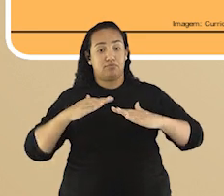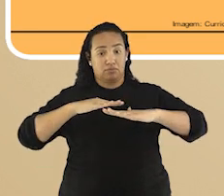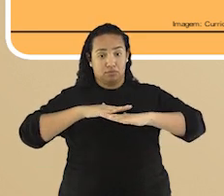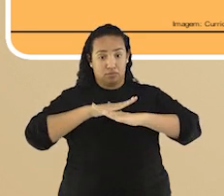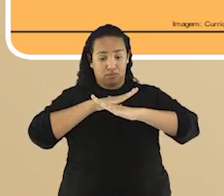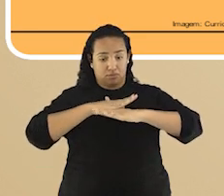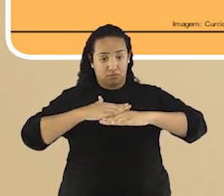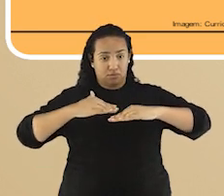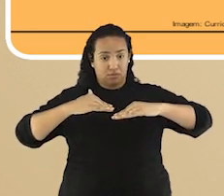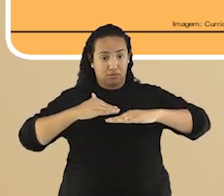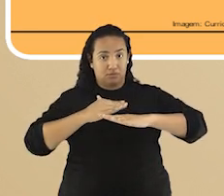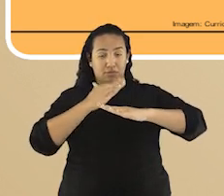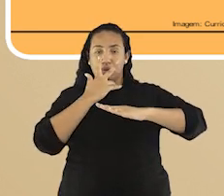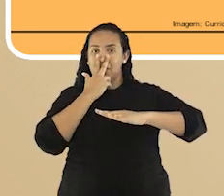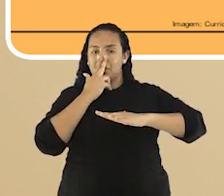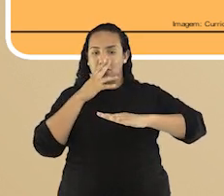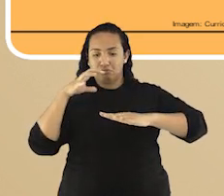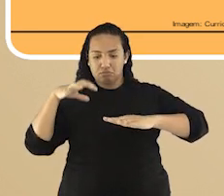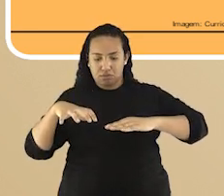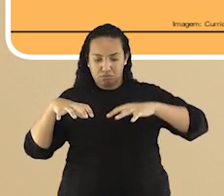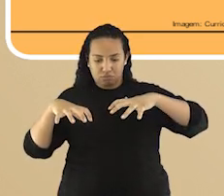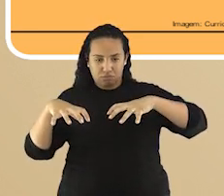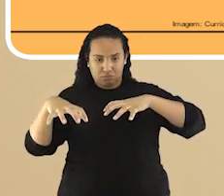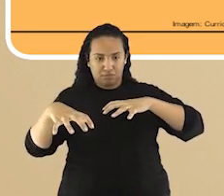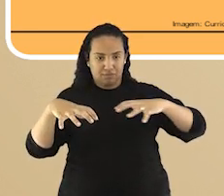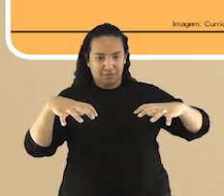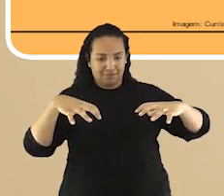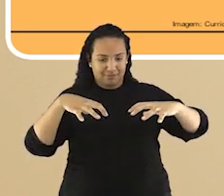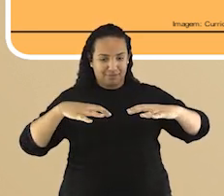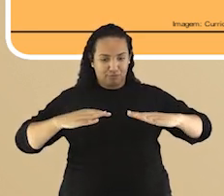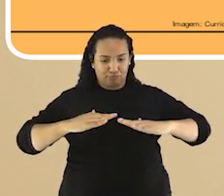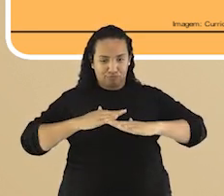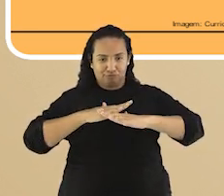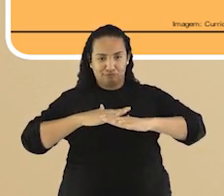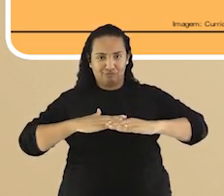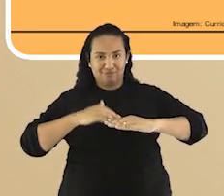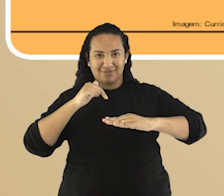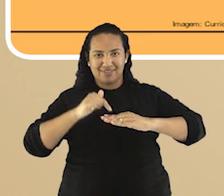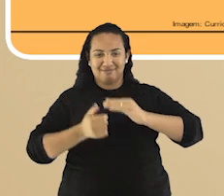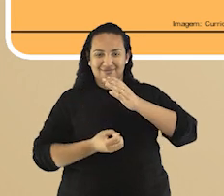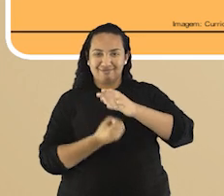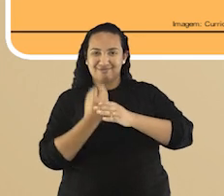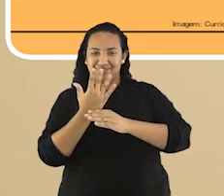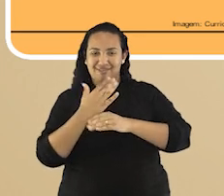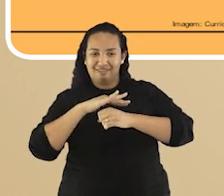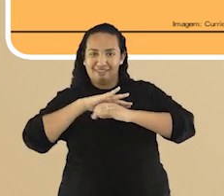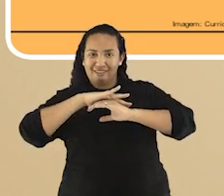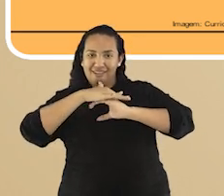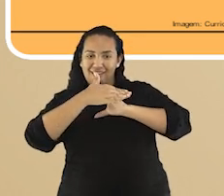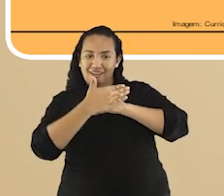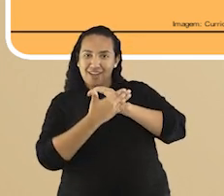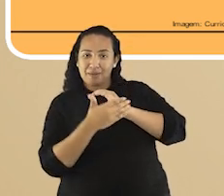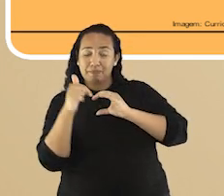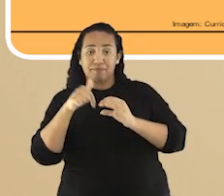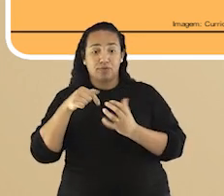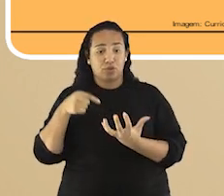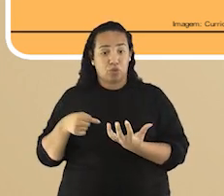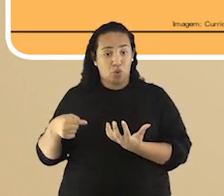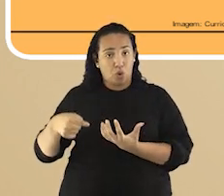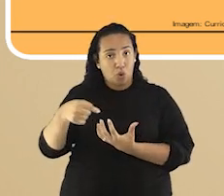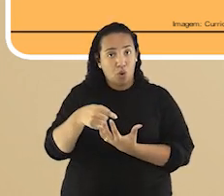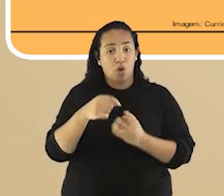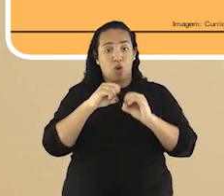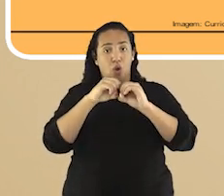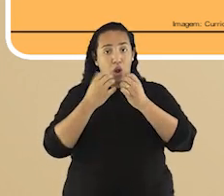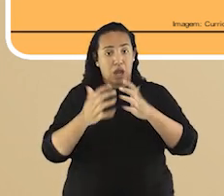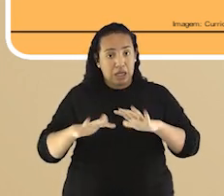são grandes blocos que formam a camada externa e sólida da Terra. Elas abrigam os continentes e os oceanos,